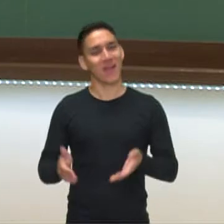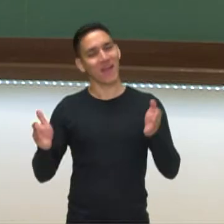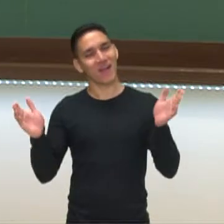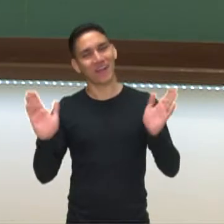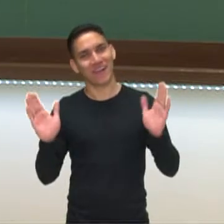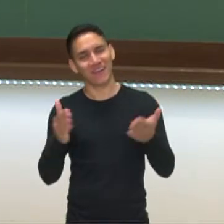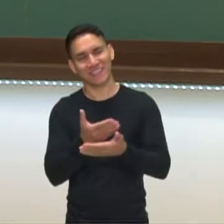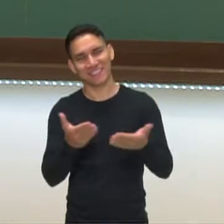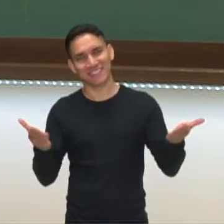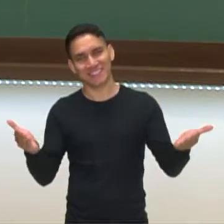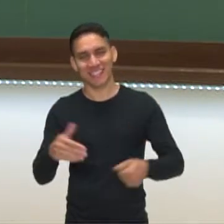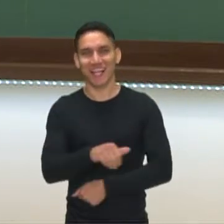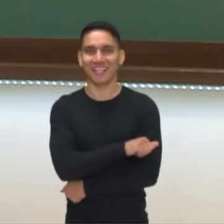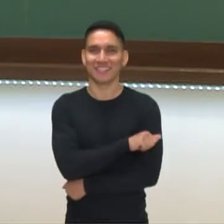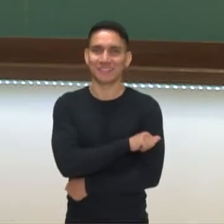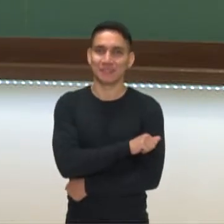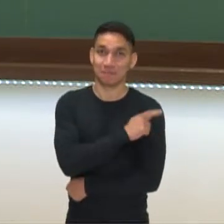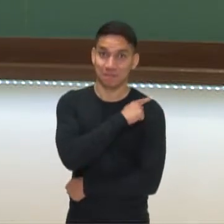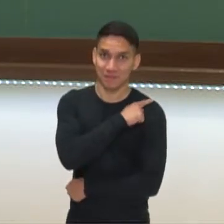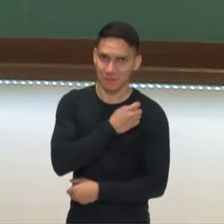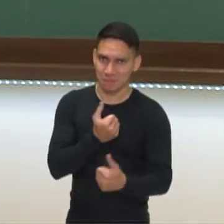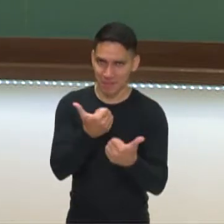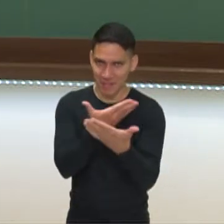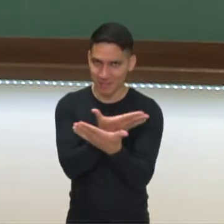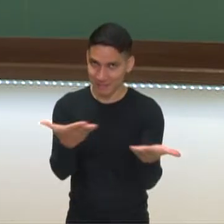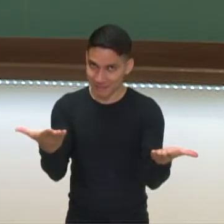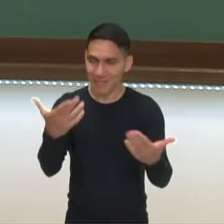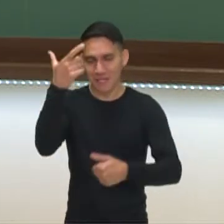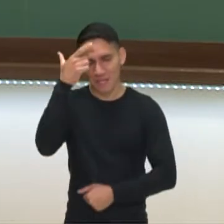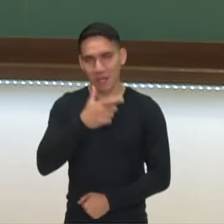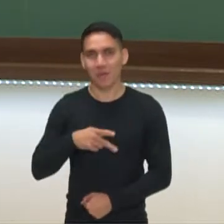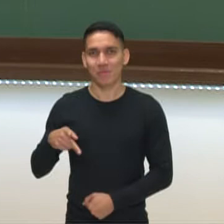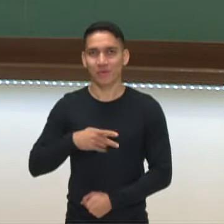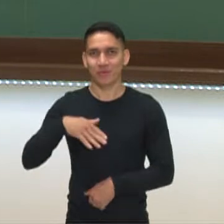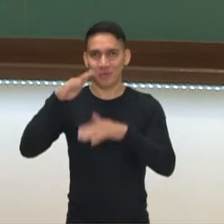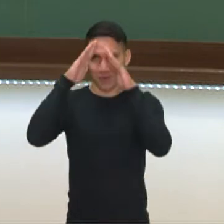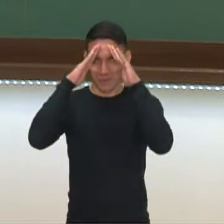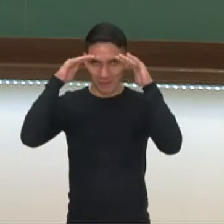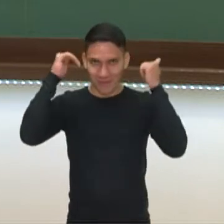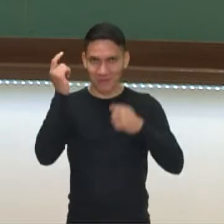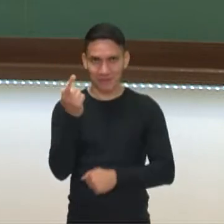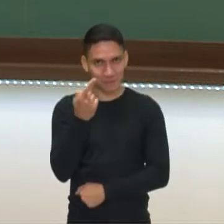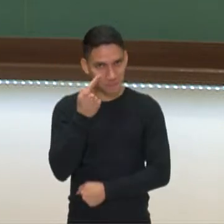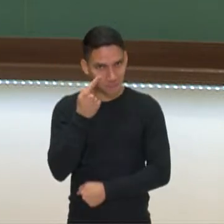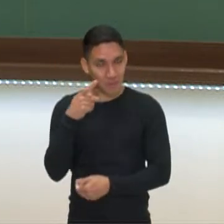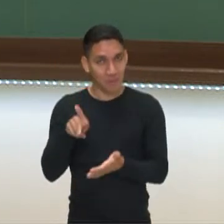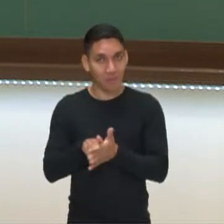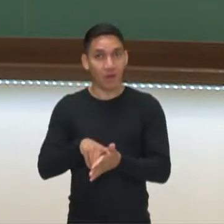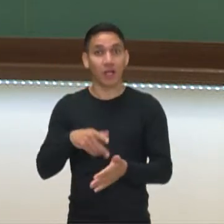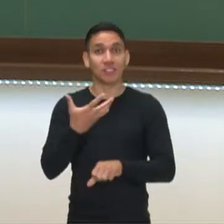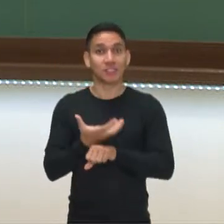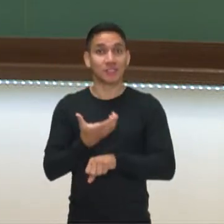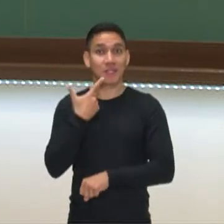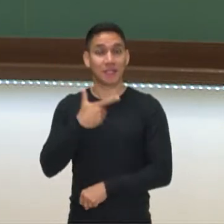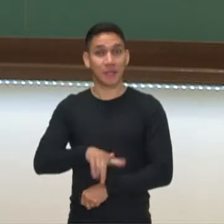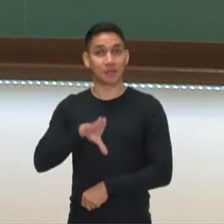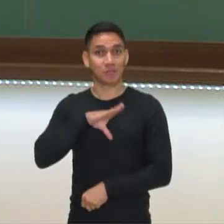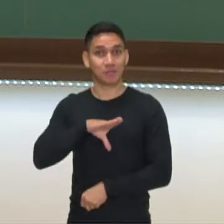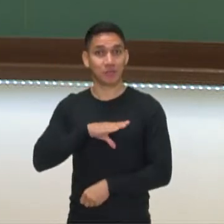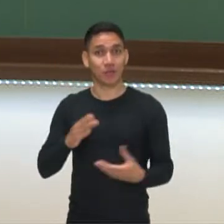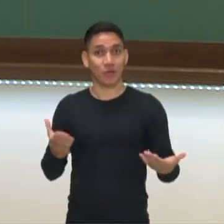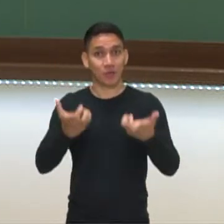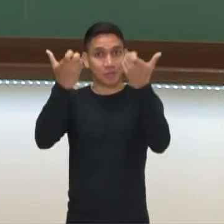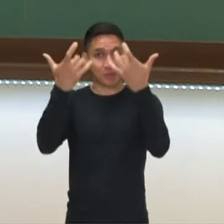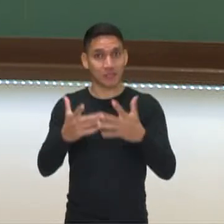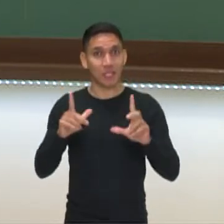Olá, estudantes da primeira série, tudo bem com vocês? Eu sou a professora Amelinha, de língua portuguesa, e hoje vamos falar